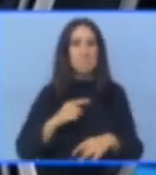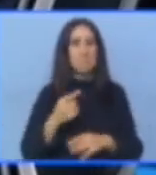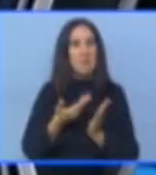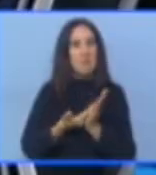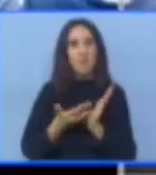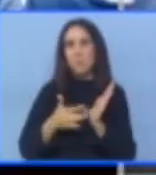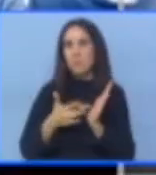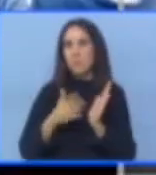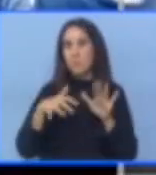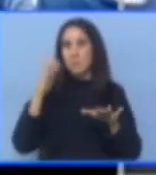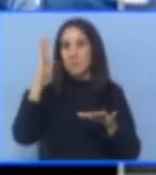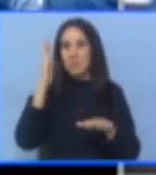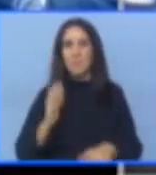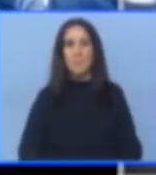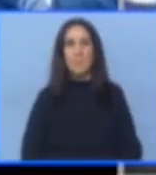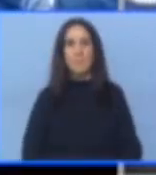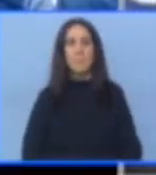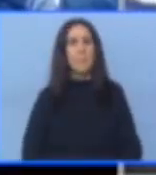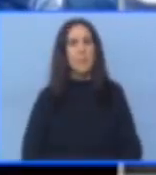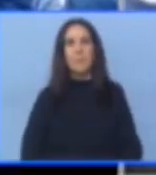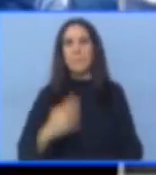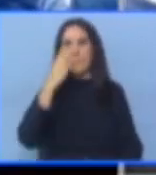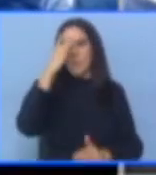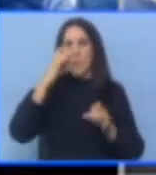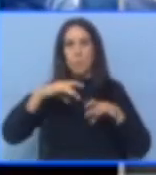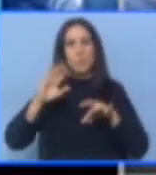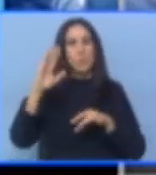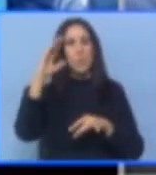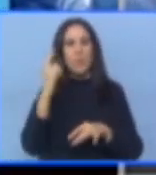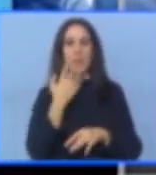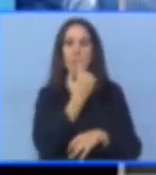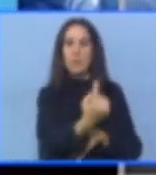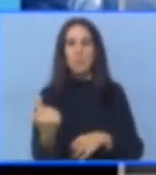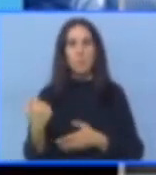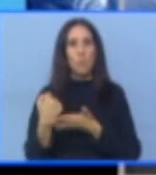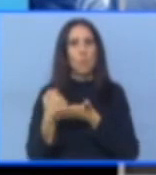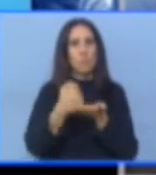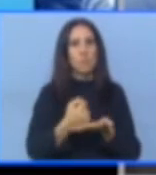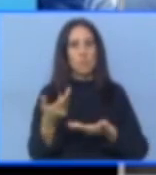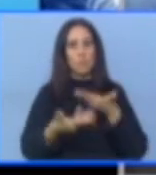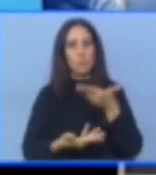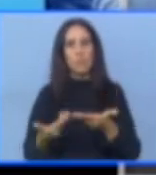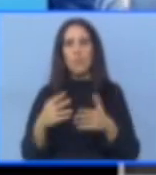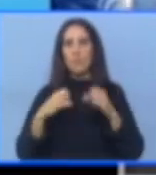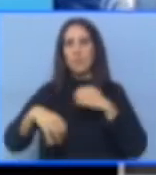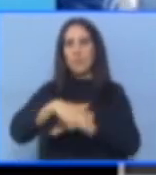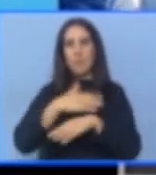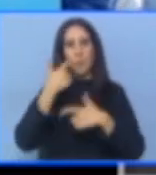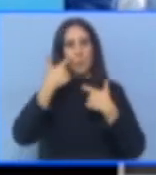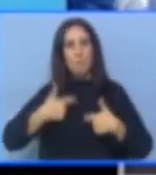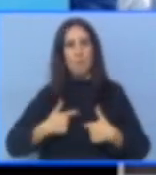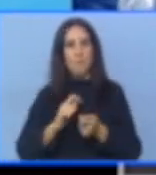livro? A grande conclusão é a necessidade de cada um dar o seu contributo para uma humanização da sociedade. Quando ela